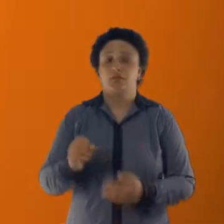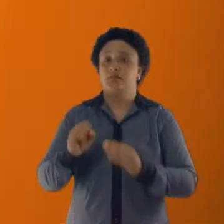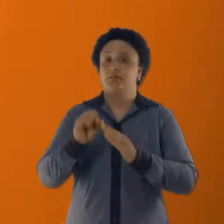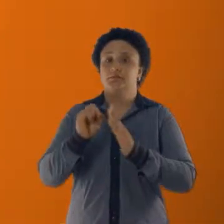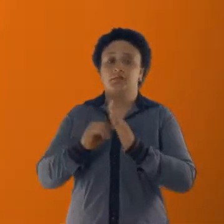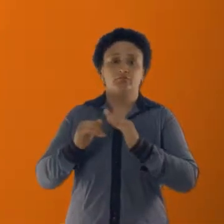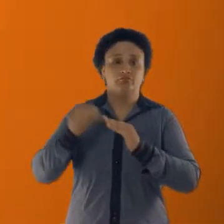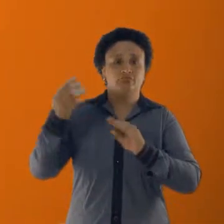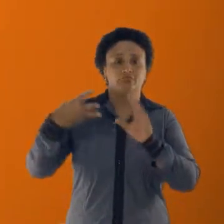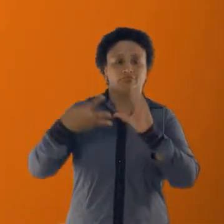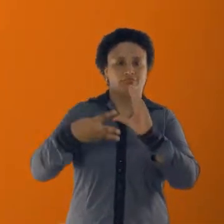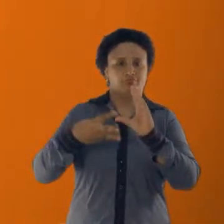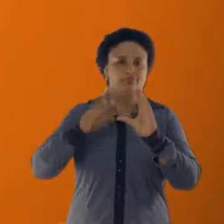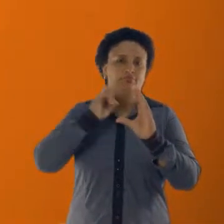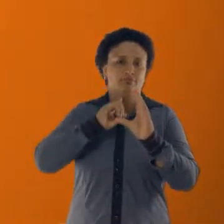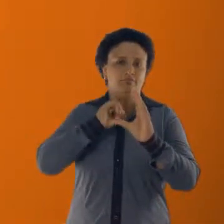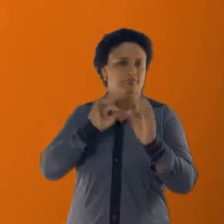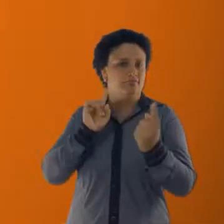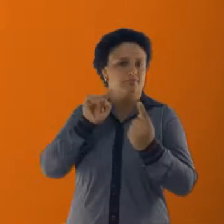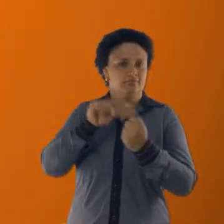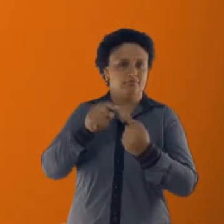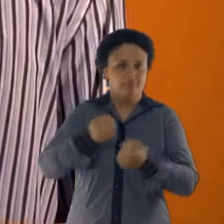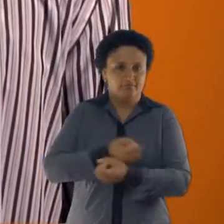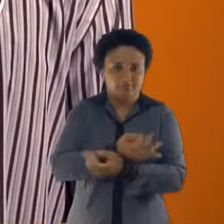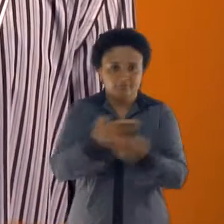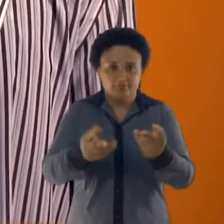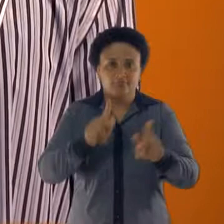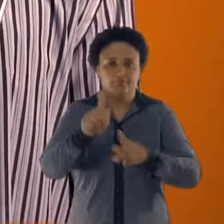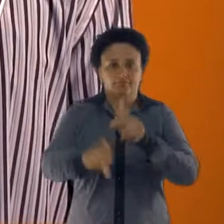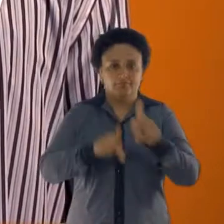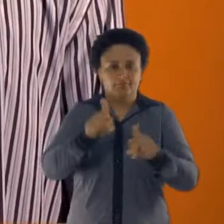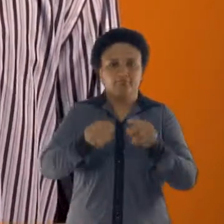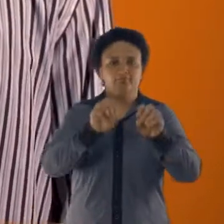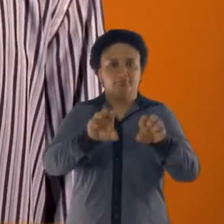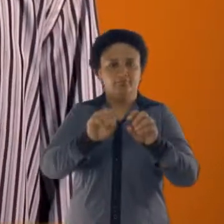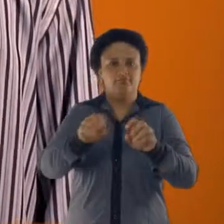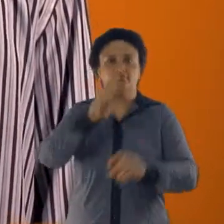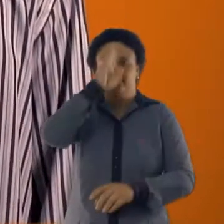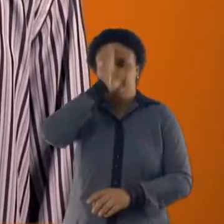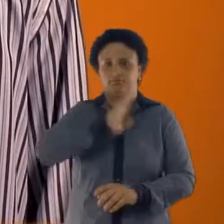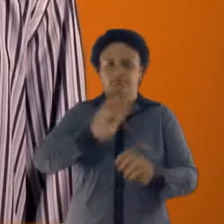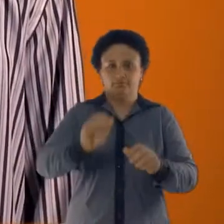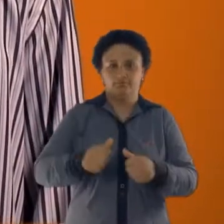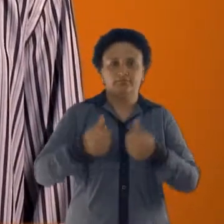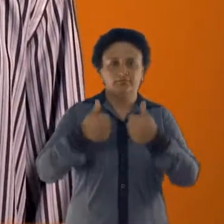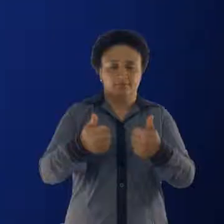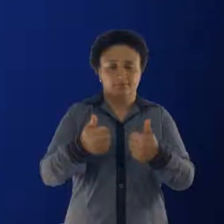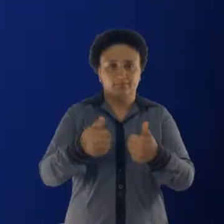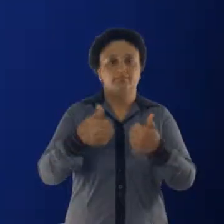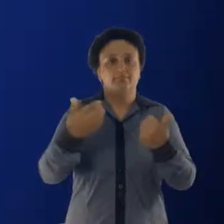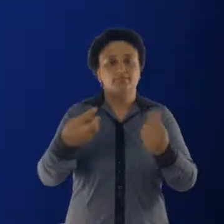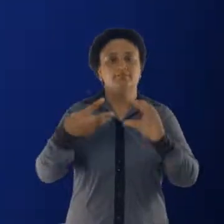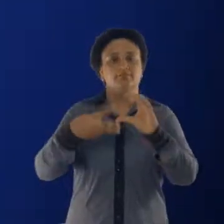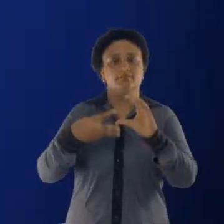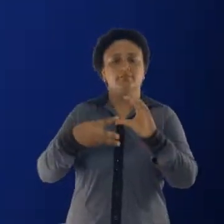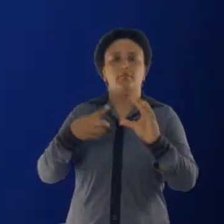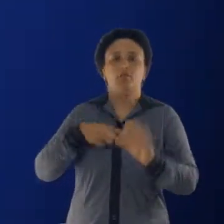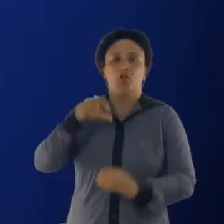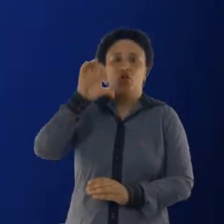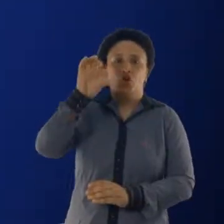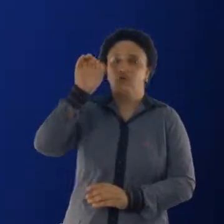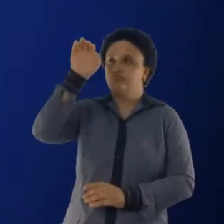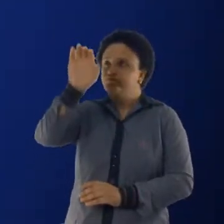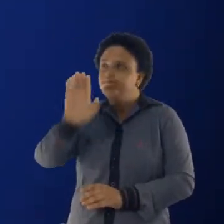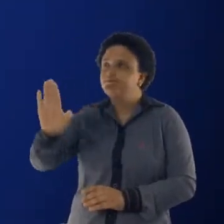Há mais de um século, o CEFET-MG vem cumprindo a sua missão e levando a população ao ensino gratuito e de qualidade. A instituição